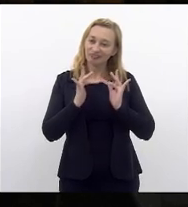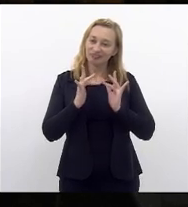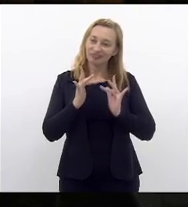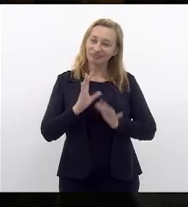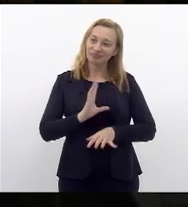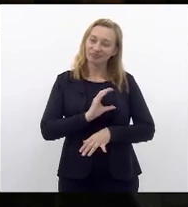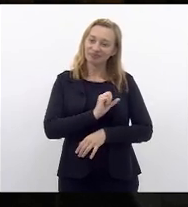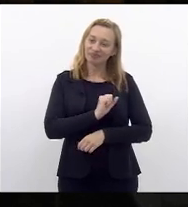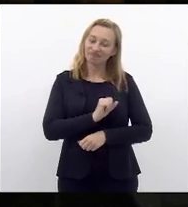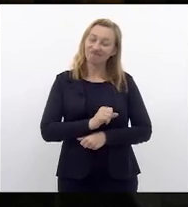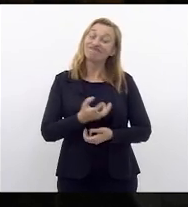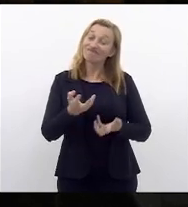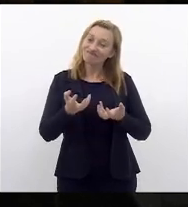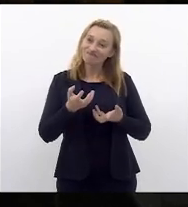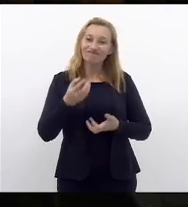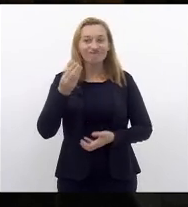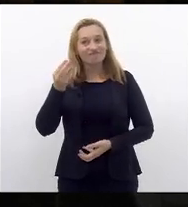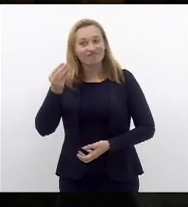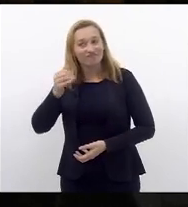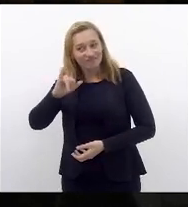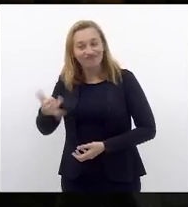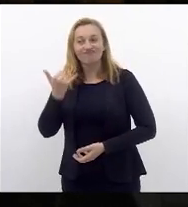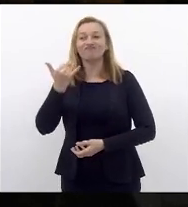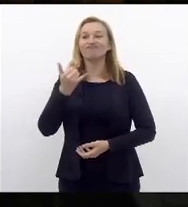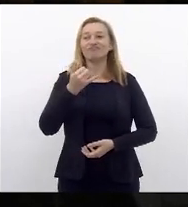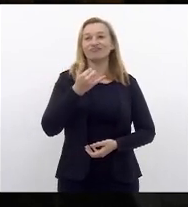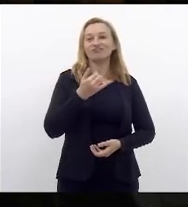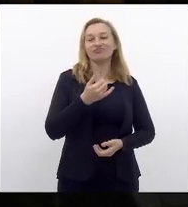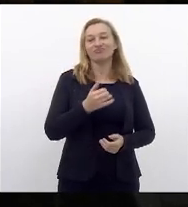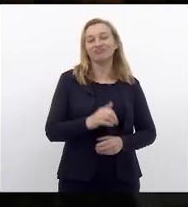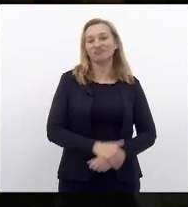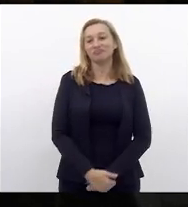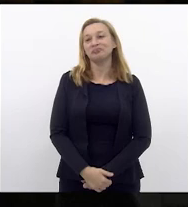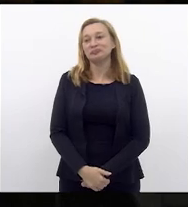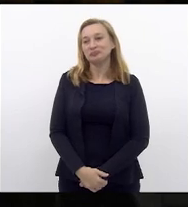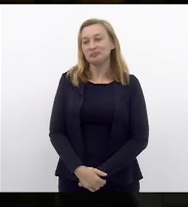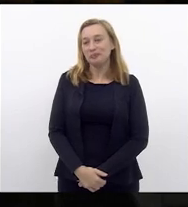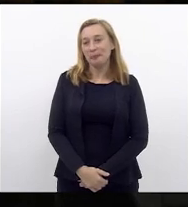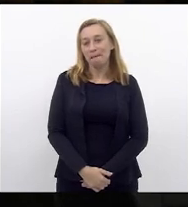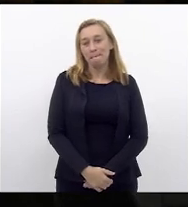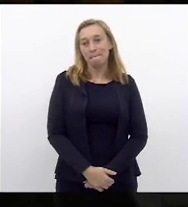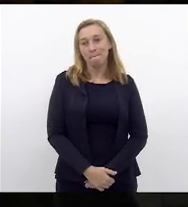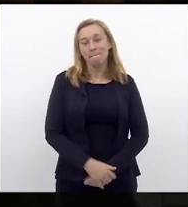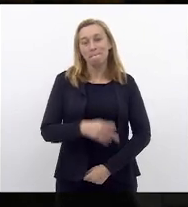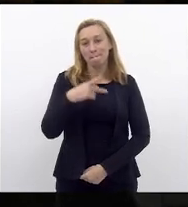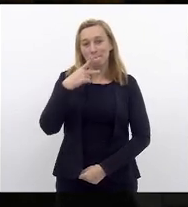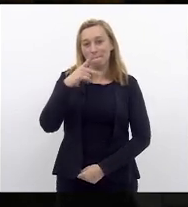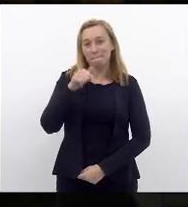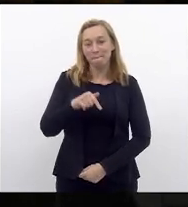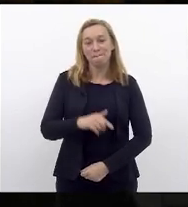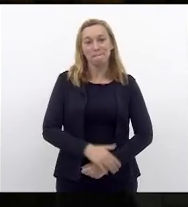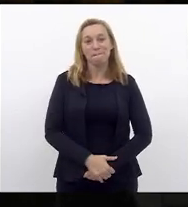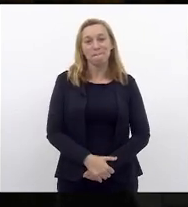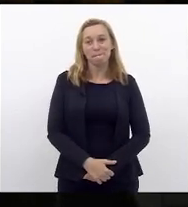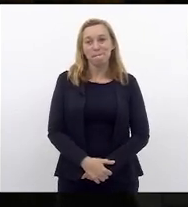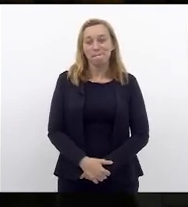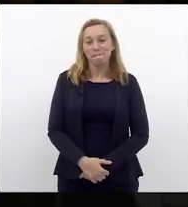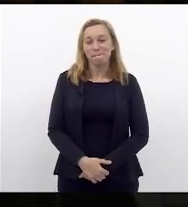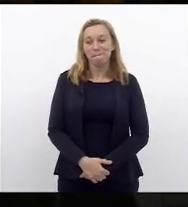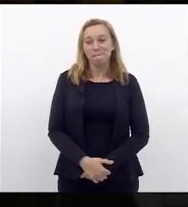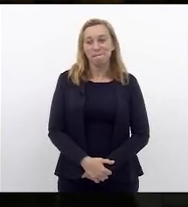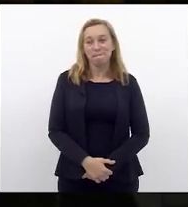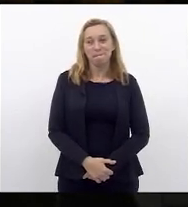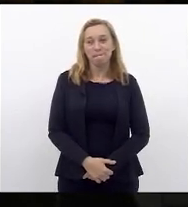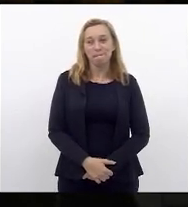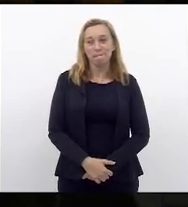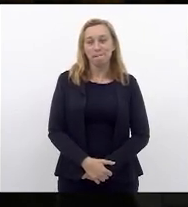Mas eu queria aproveitar um ensejo de contar aqui no